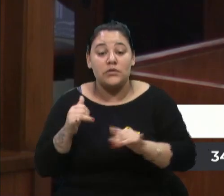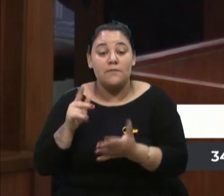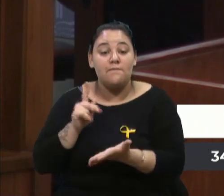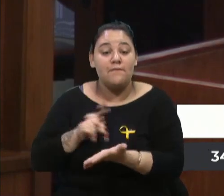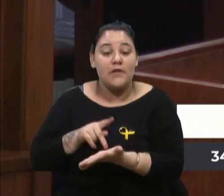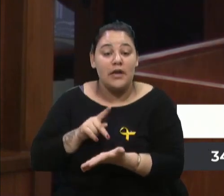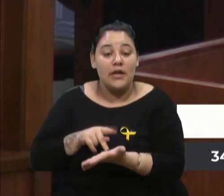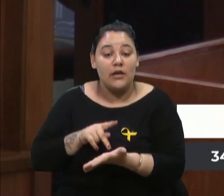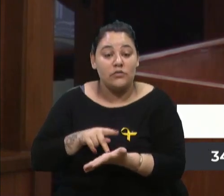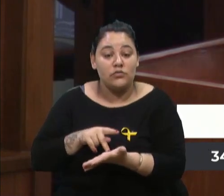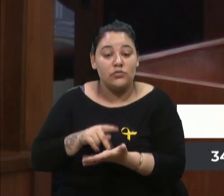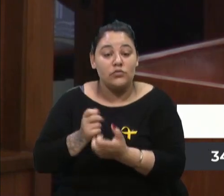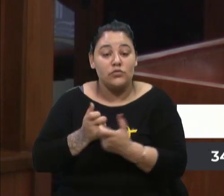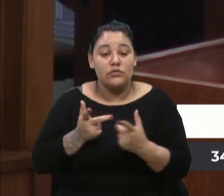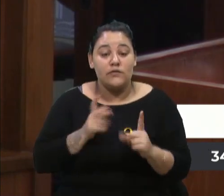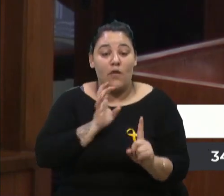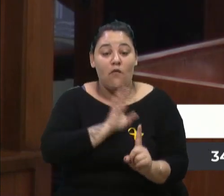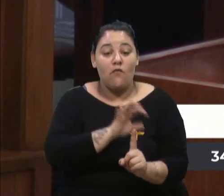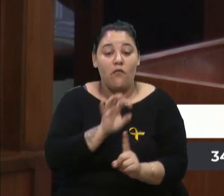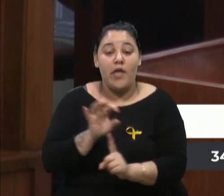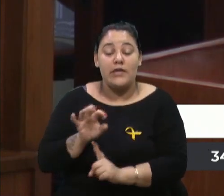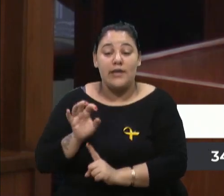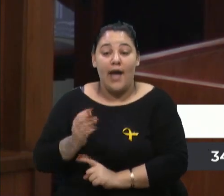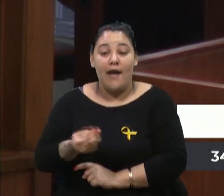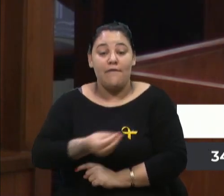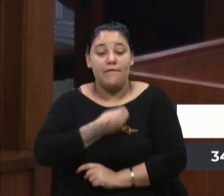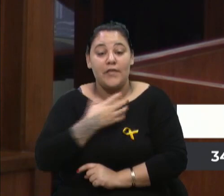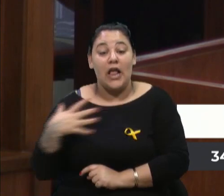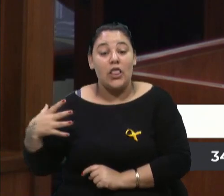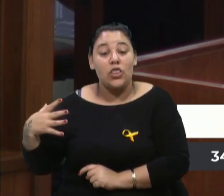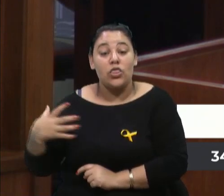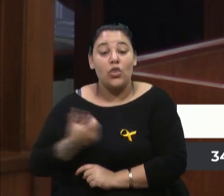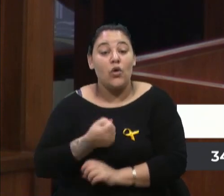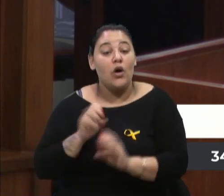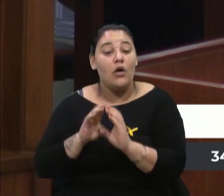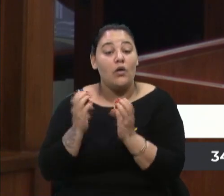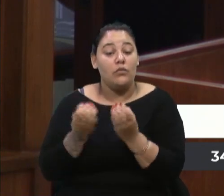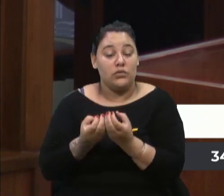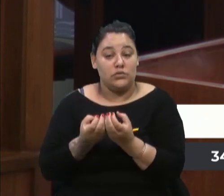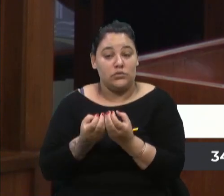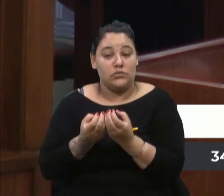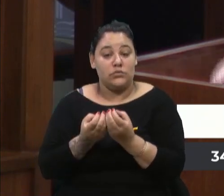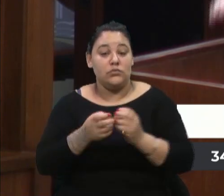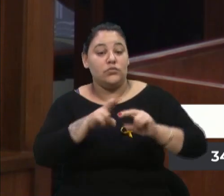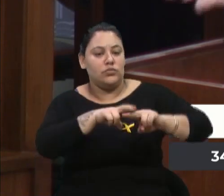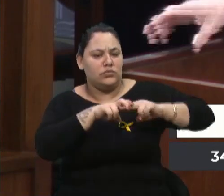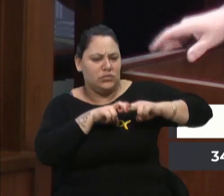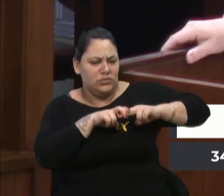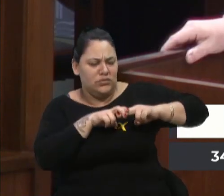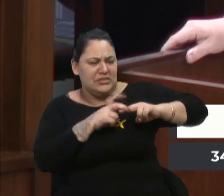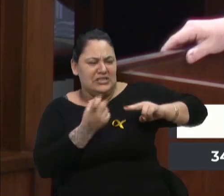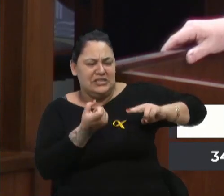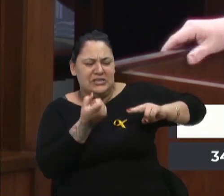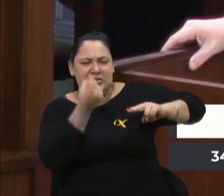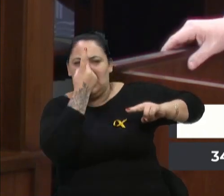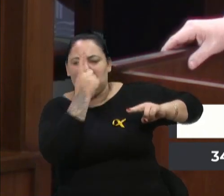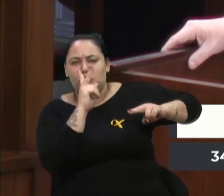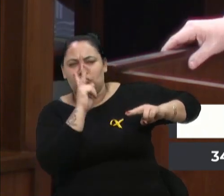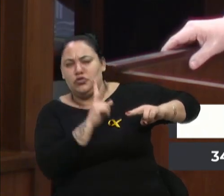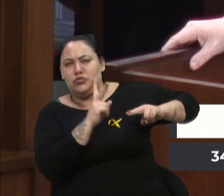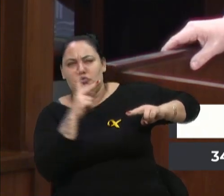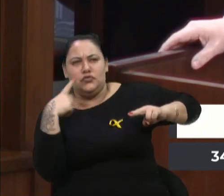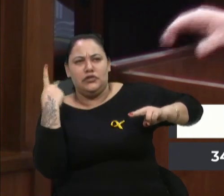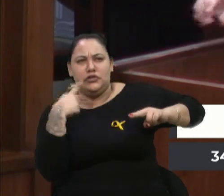vai afetar a vida de toda a nossa comunidade. Portanto, estranha quando um colega vereador vem à tribuna e